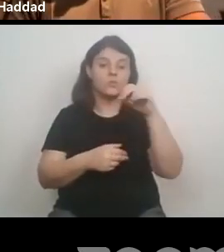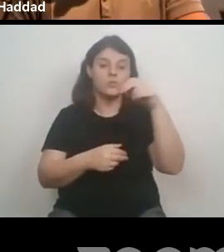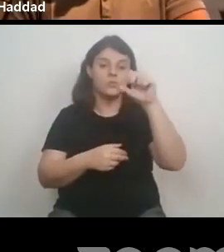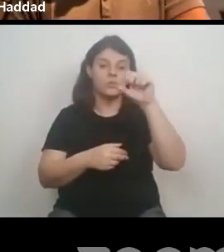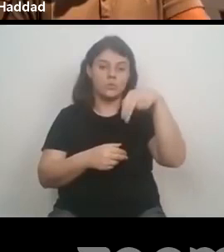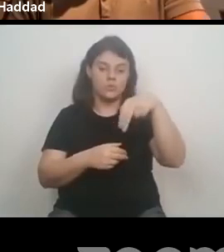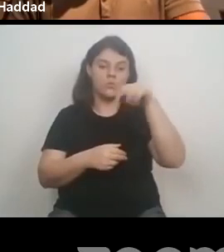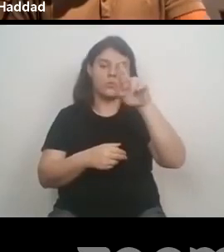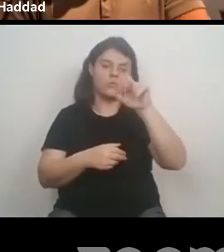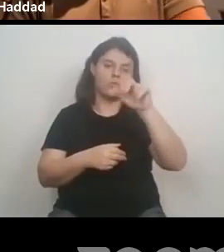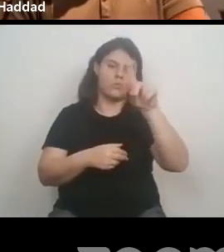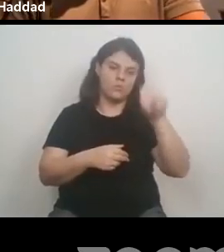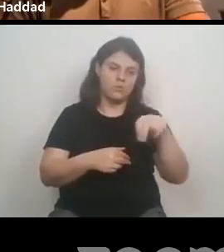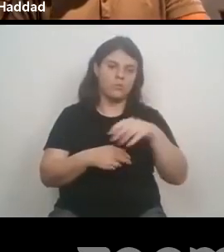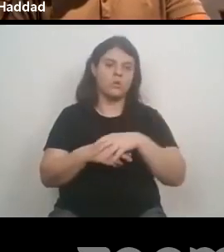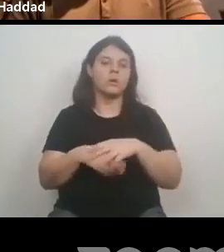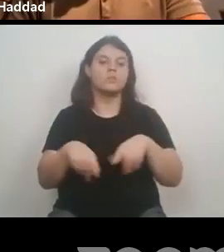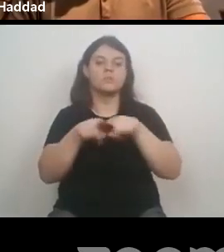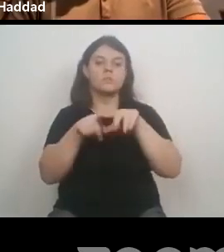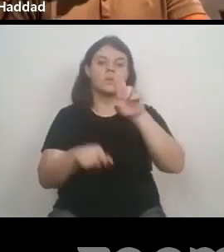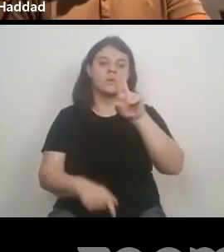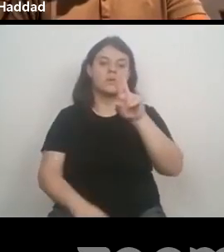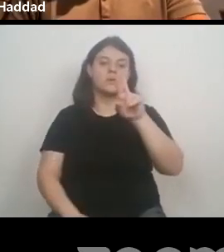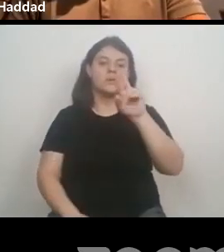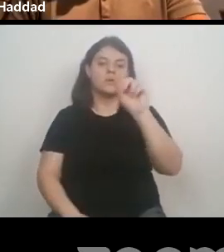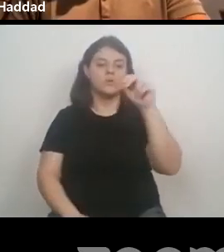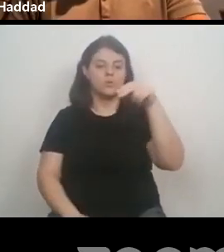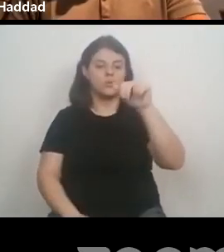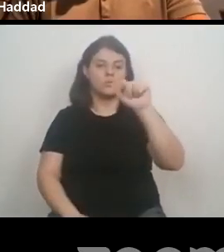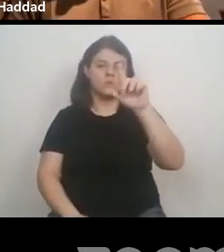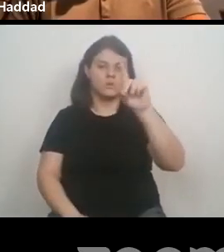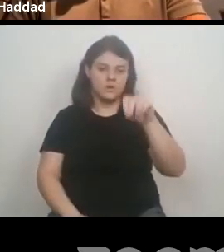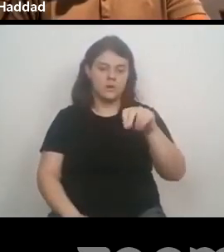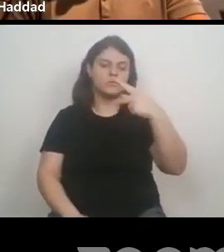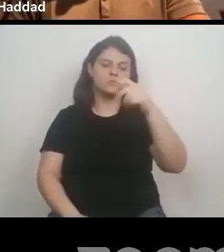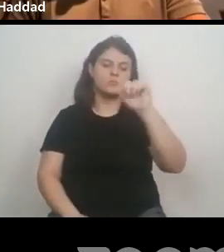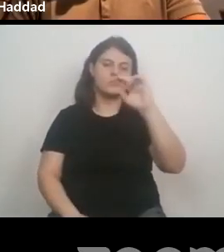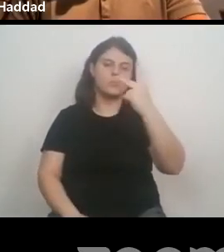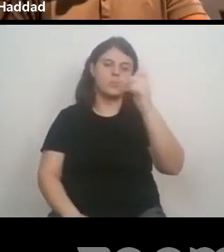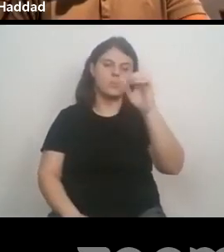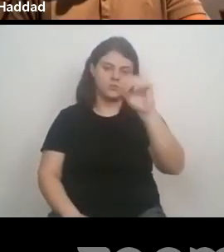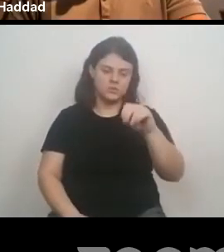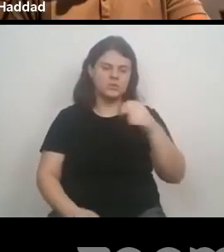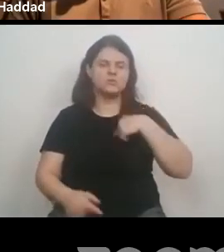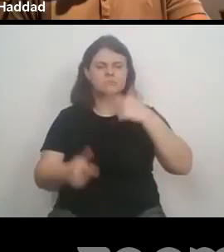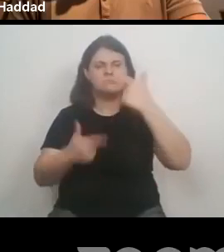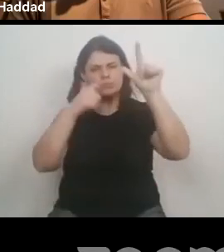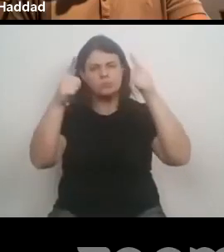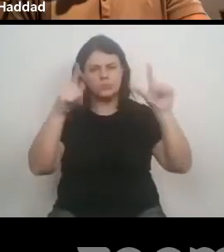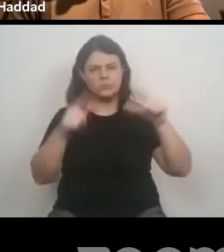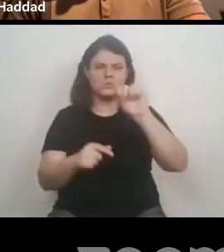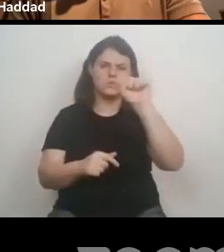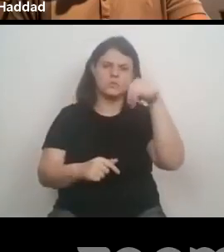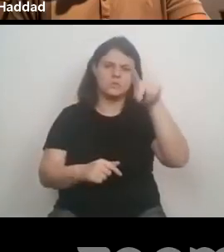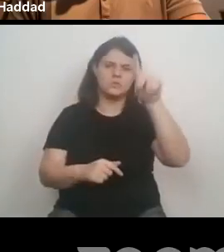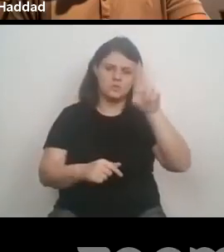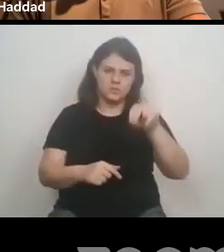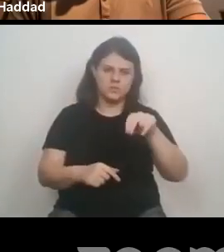Gontijo, um pouco menos jovem, o Reinaldo, né? O Pacheco, enfim, e tantos outros colegas, o Sandro do Paraná,